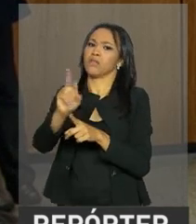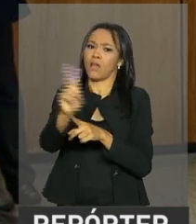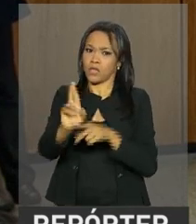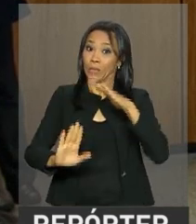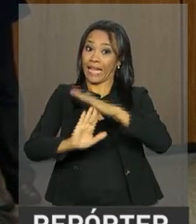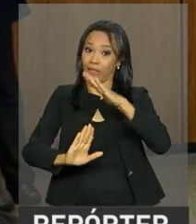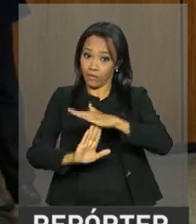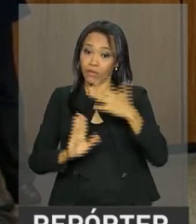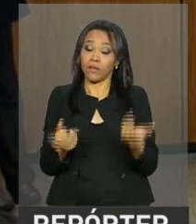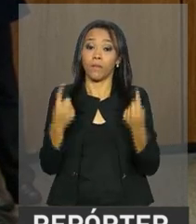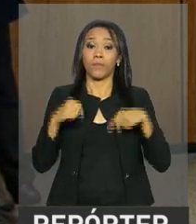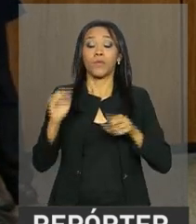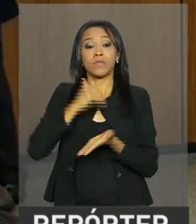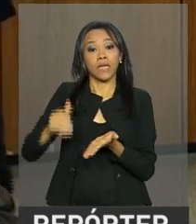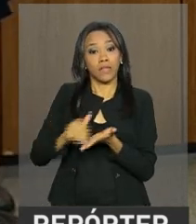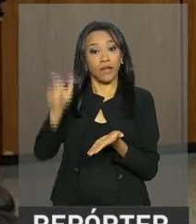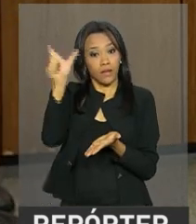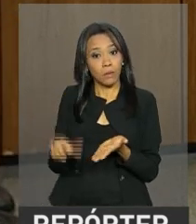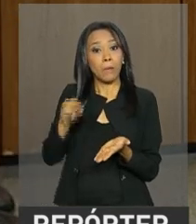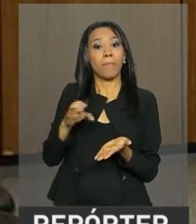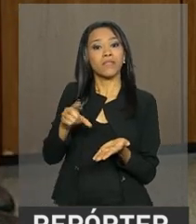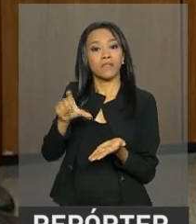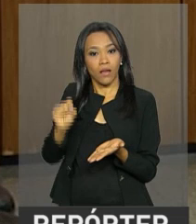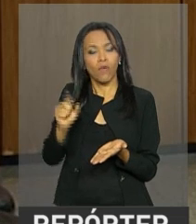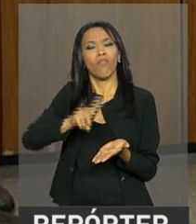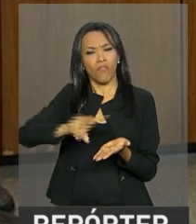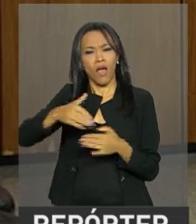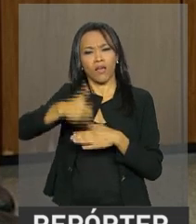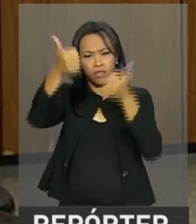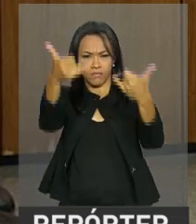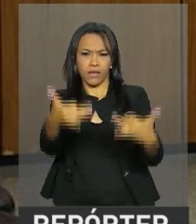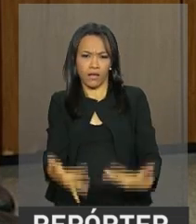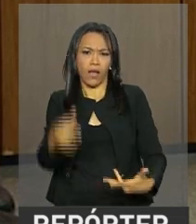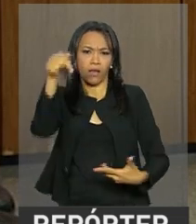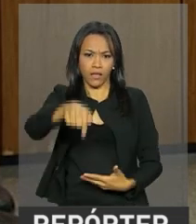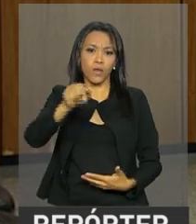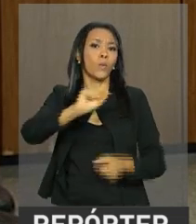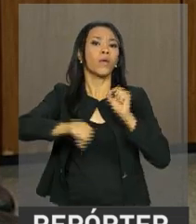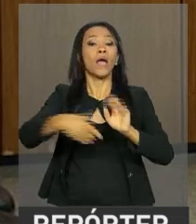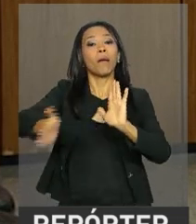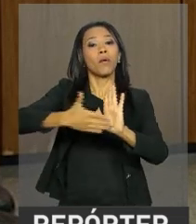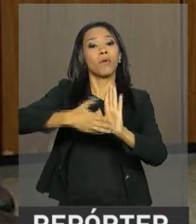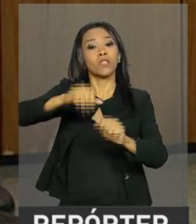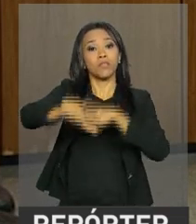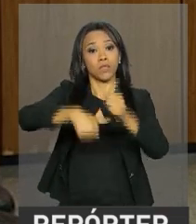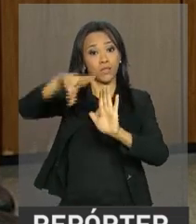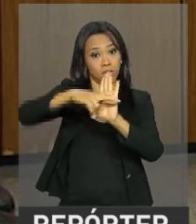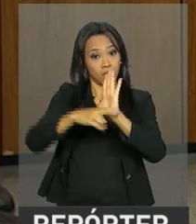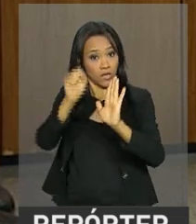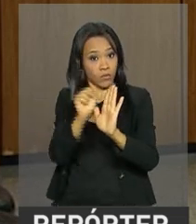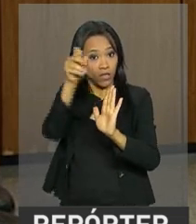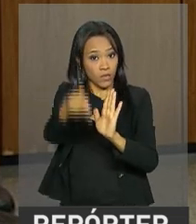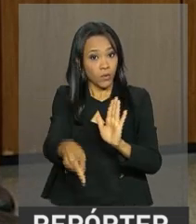secretário da previdência social marcelo caetano também deve comentar aqui junto a jornalistas a proposta de reforma da previdência social que